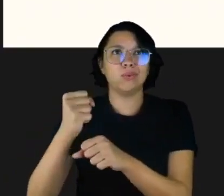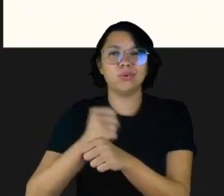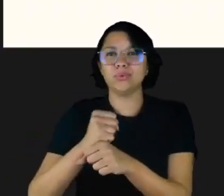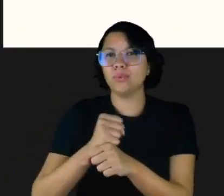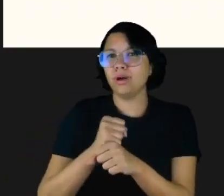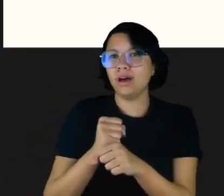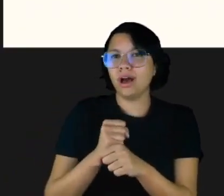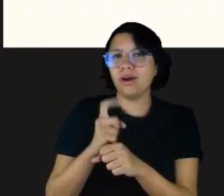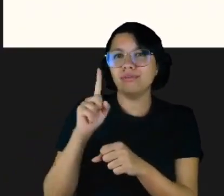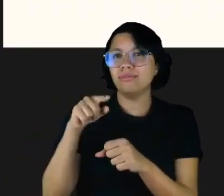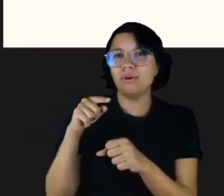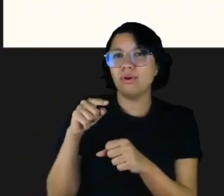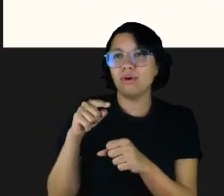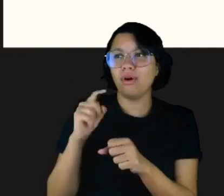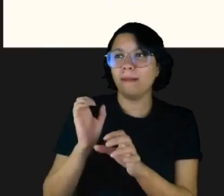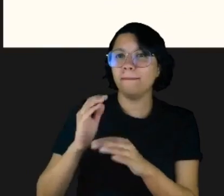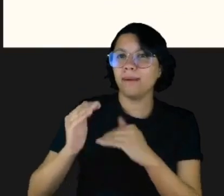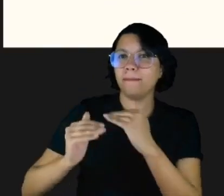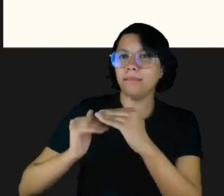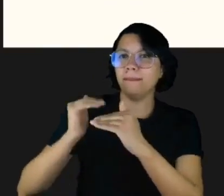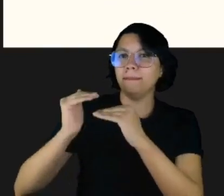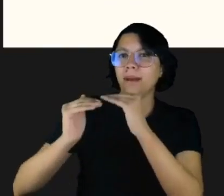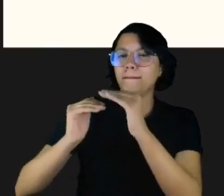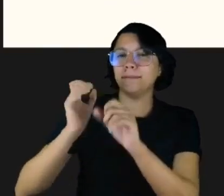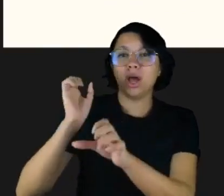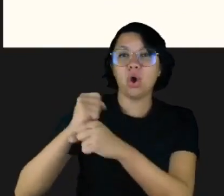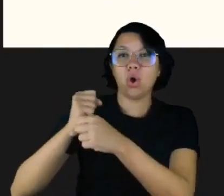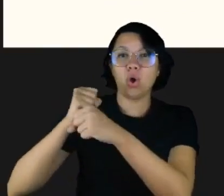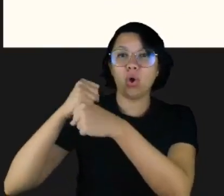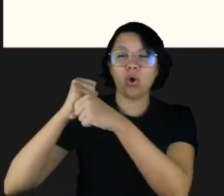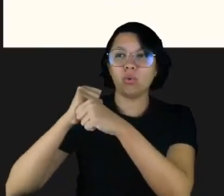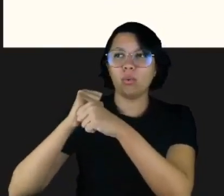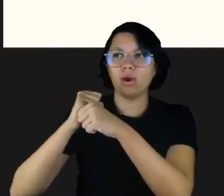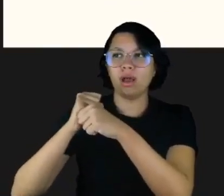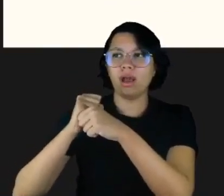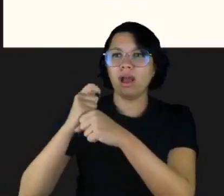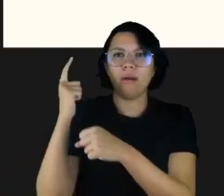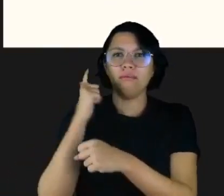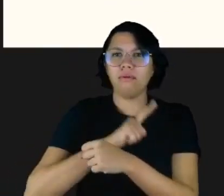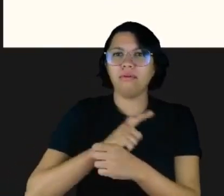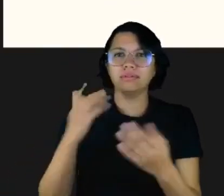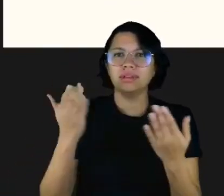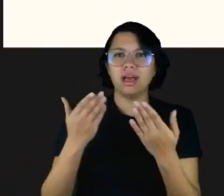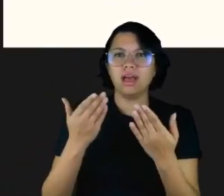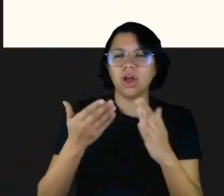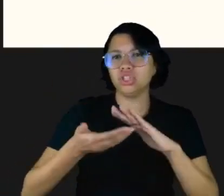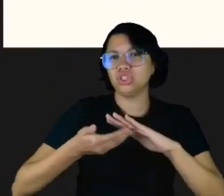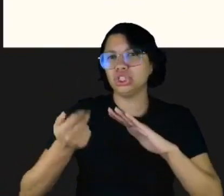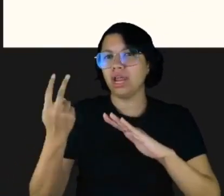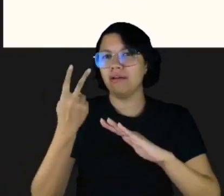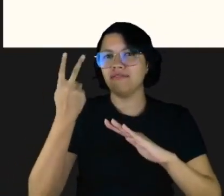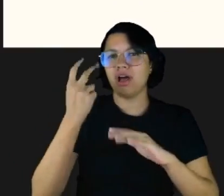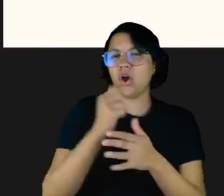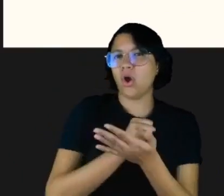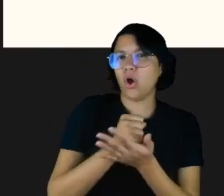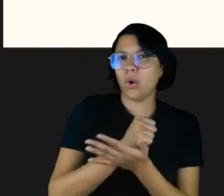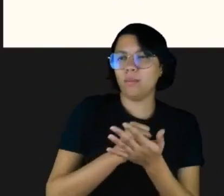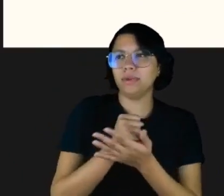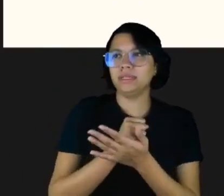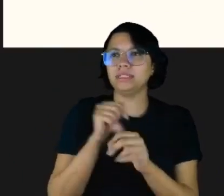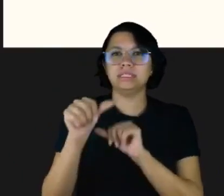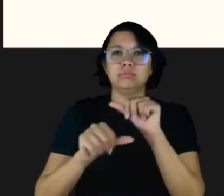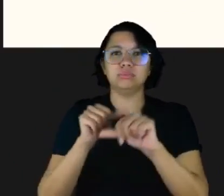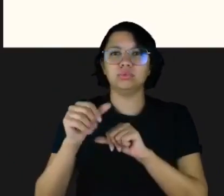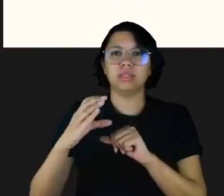anos, foi gradativamente sendo construída. Eu não vou conseguir tirar valores, princípios, mudar